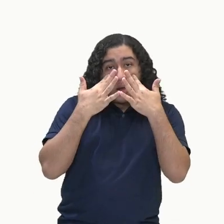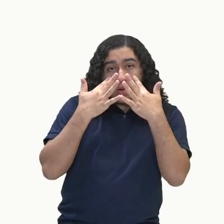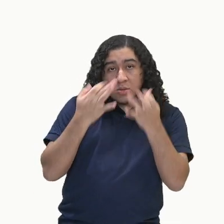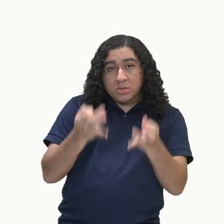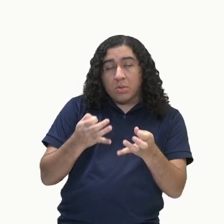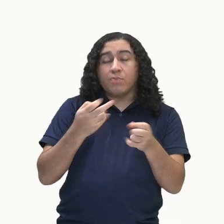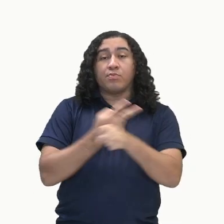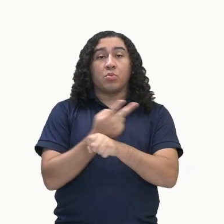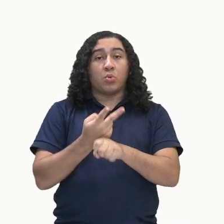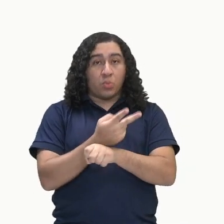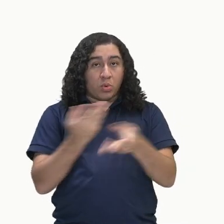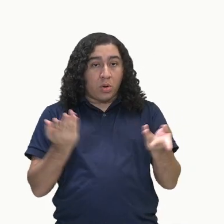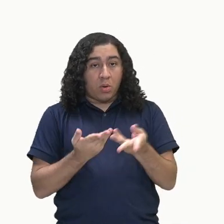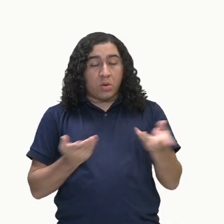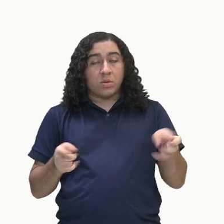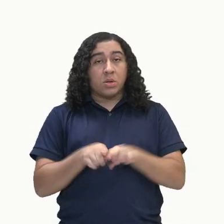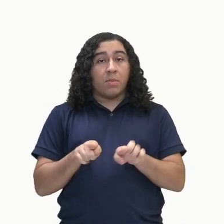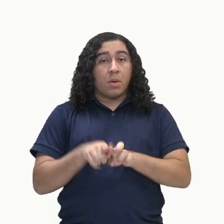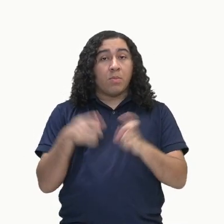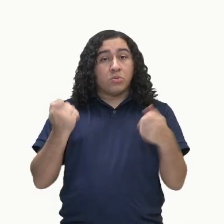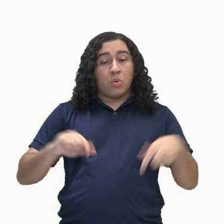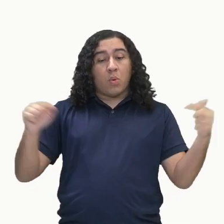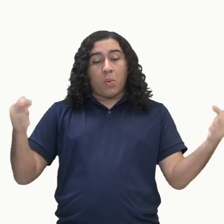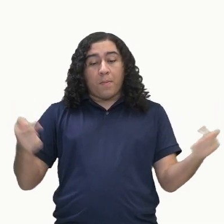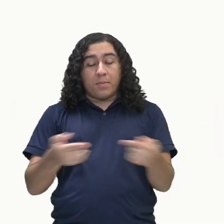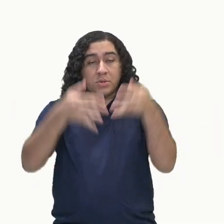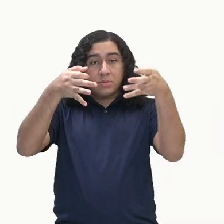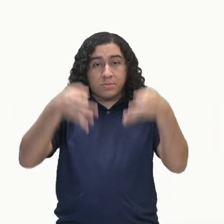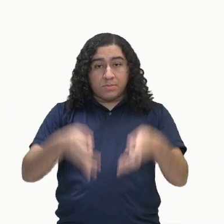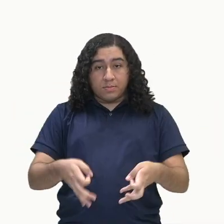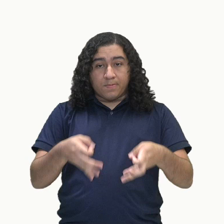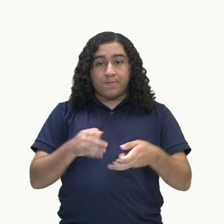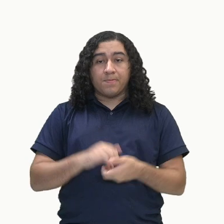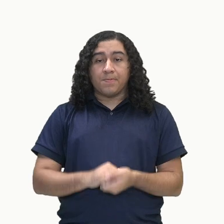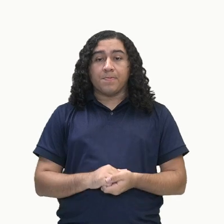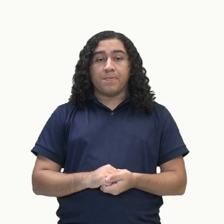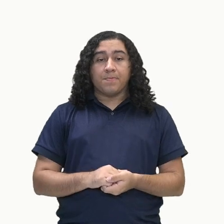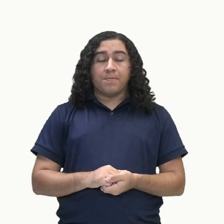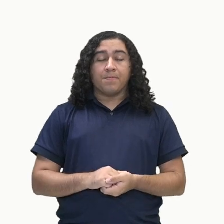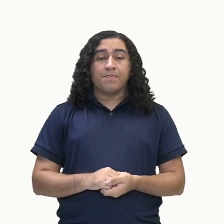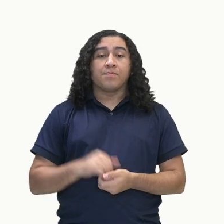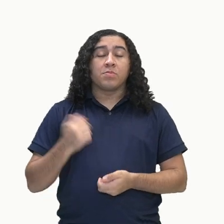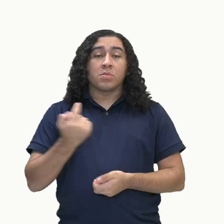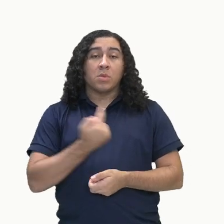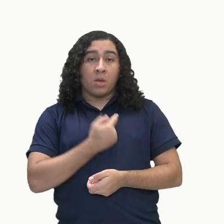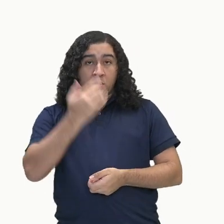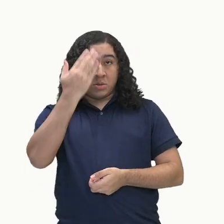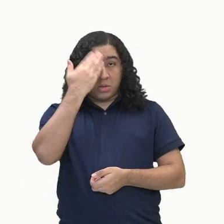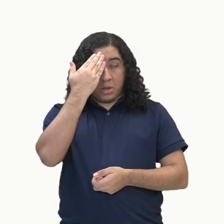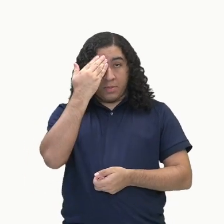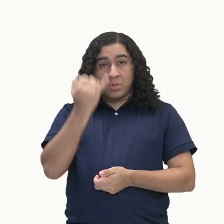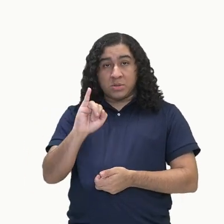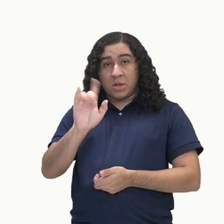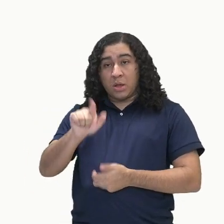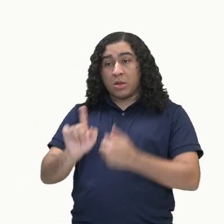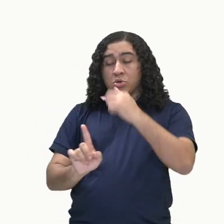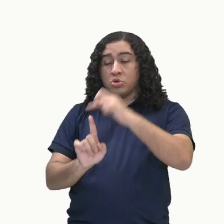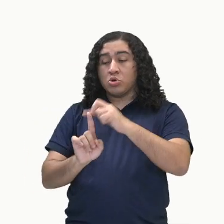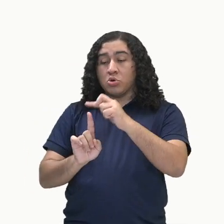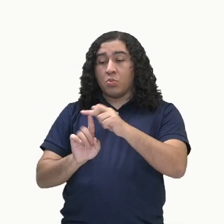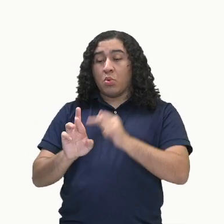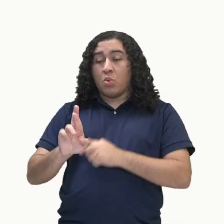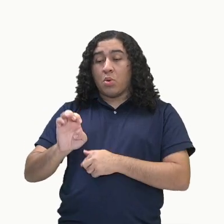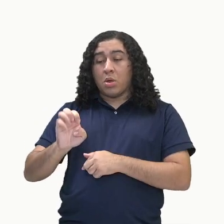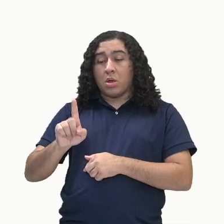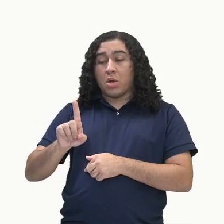como pode afirmar que é regular? A gente sabe que os polígonos regulares possuem lados e